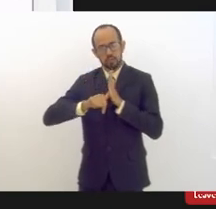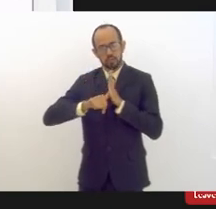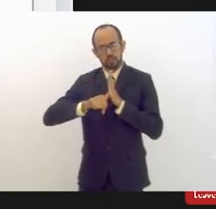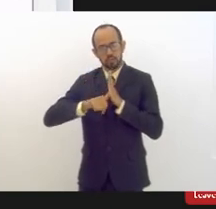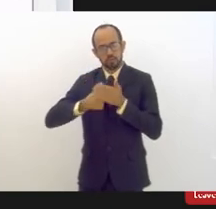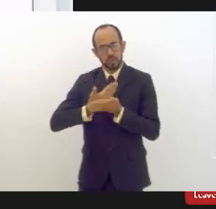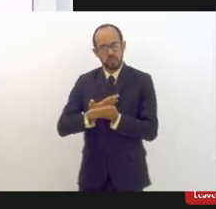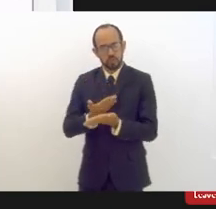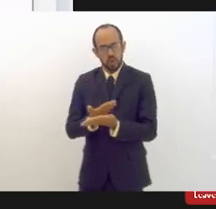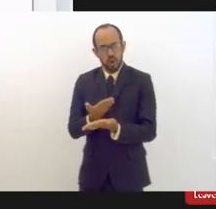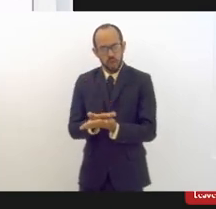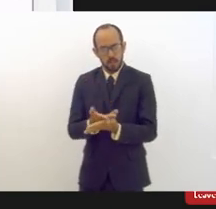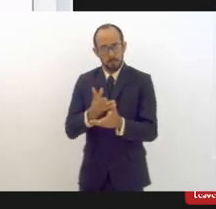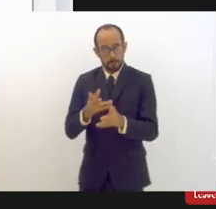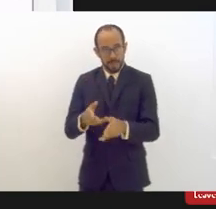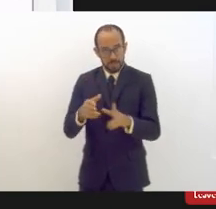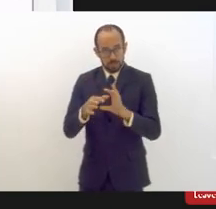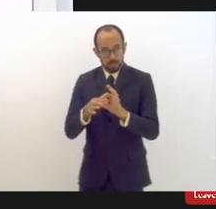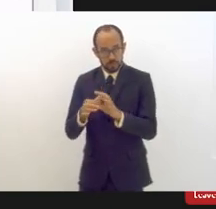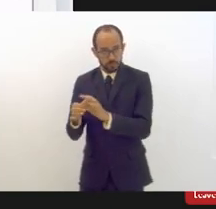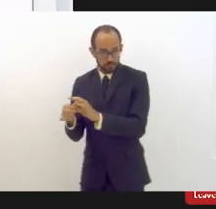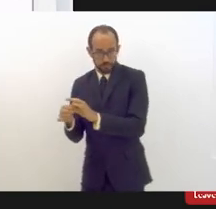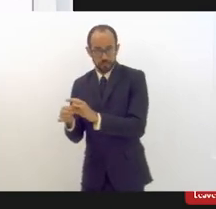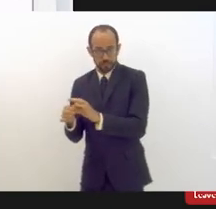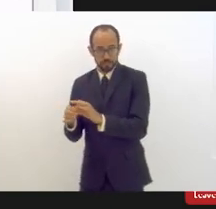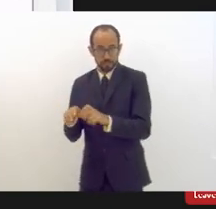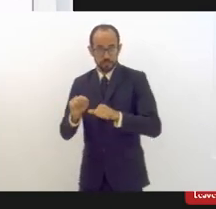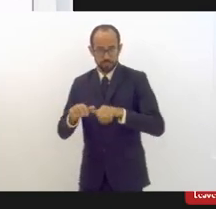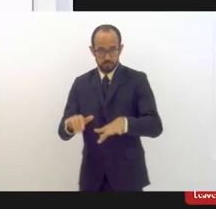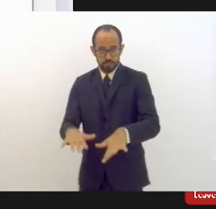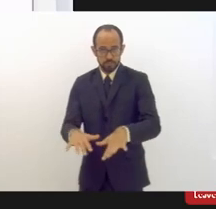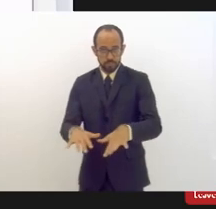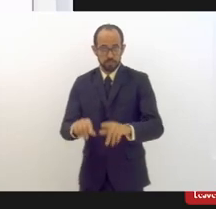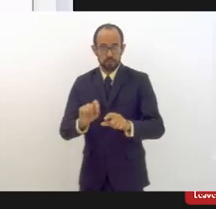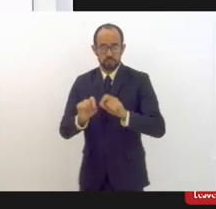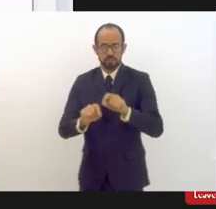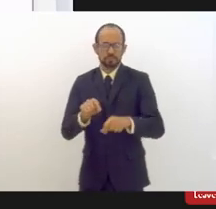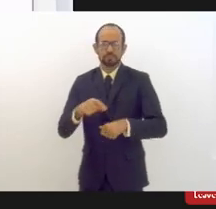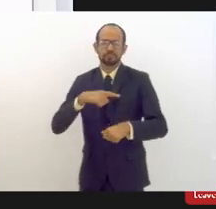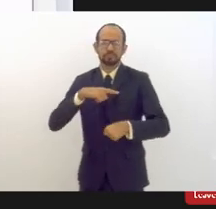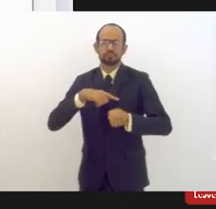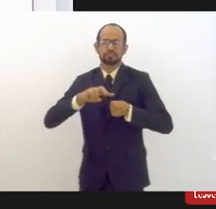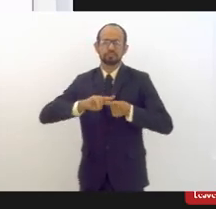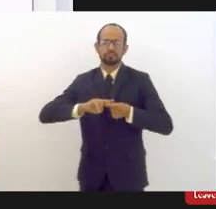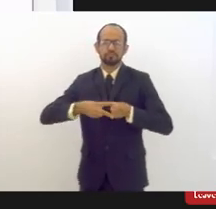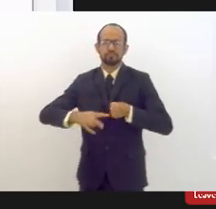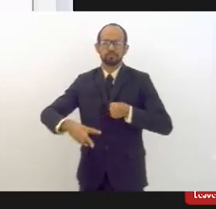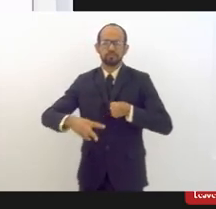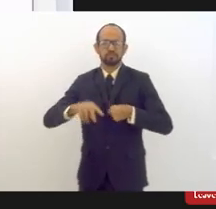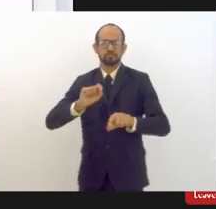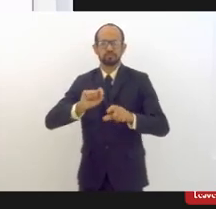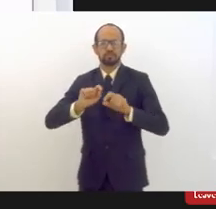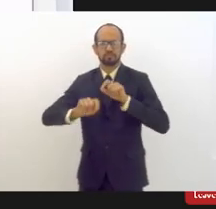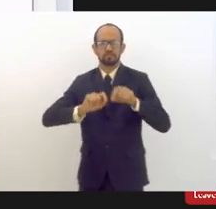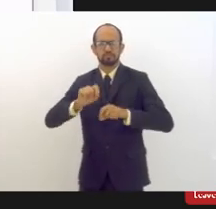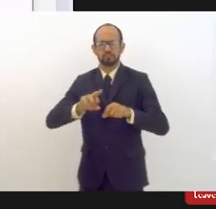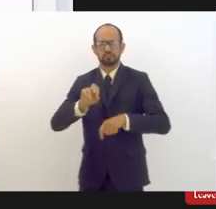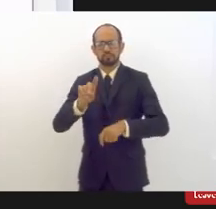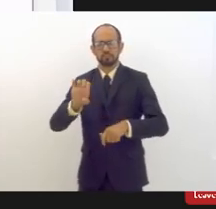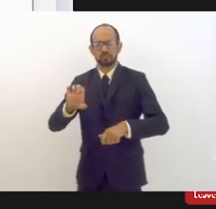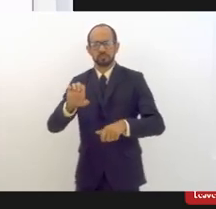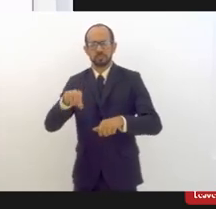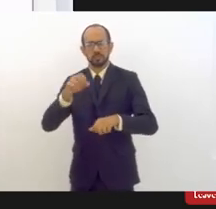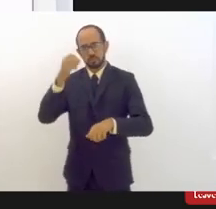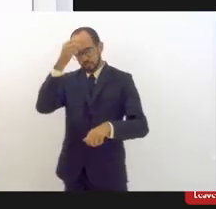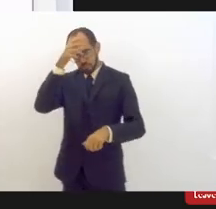nesse cenário aí da pandemia, e aí também tem um reflexo da aprovação nas redes municipais, com 2 anos a gente